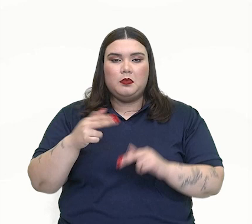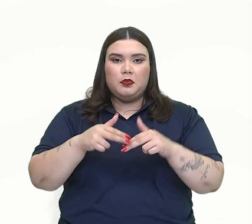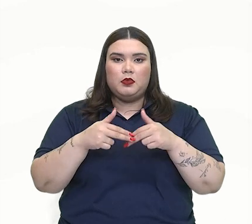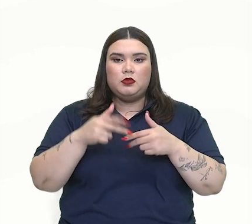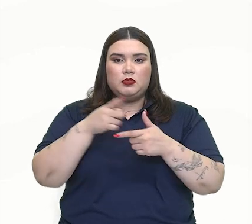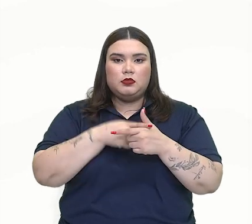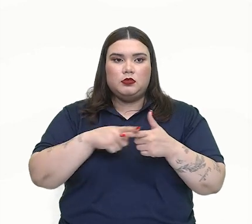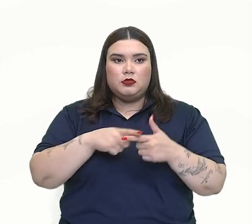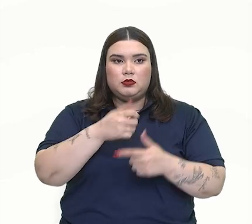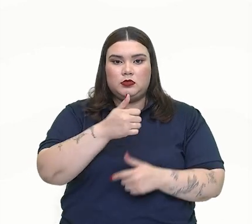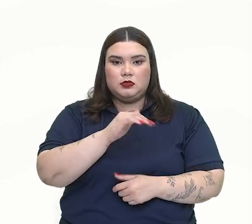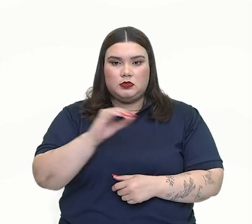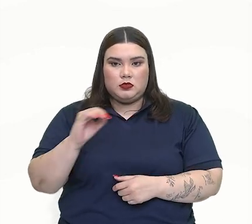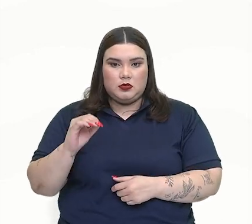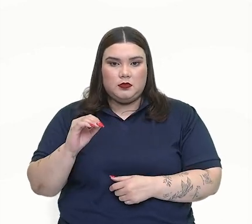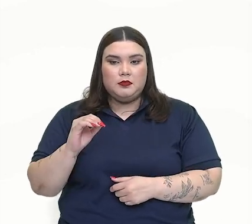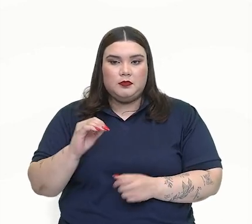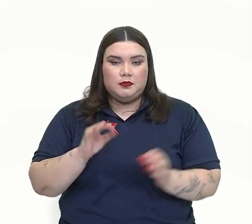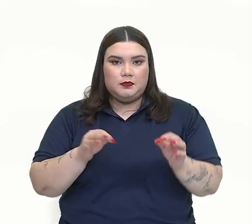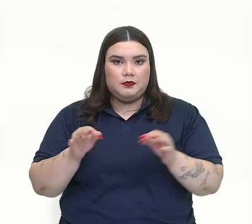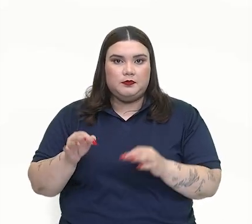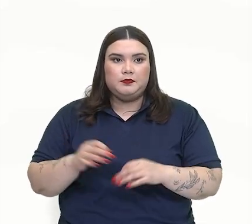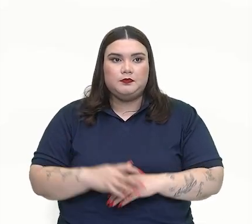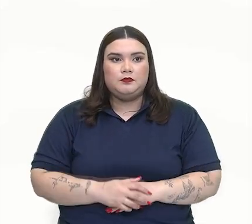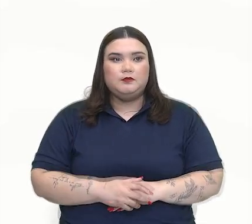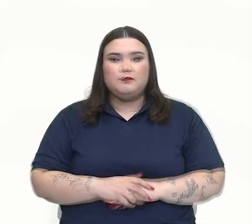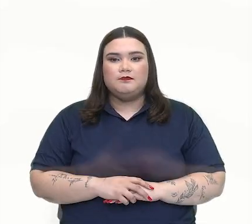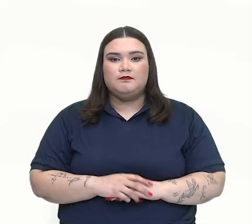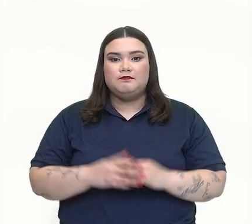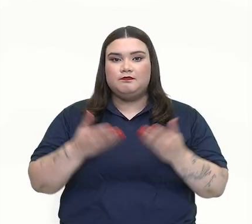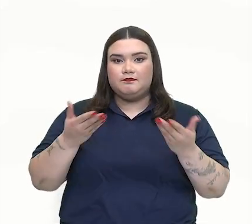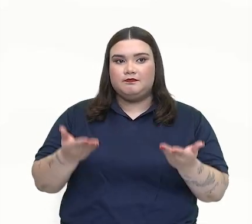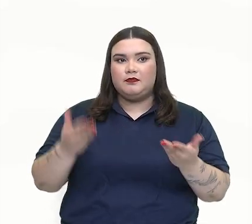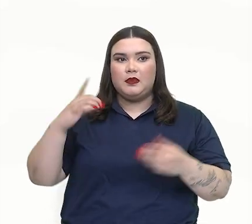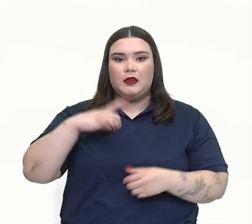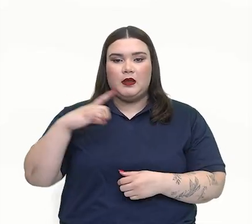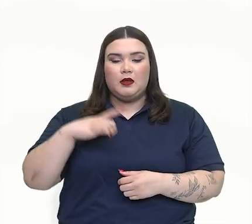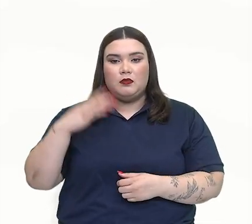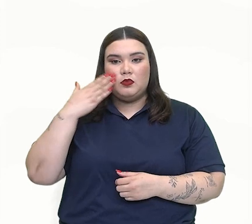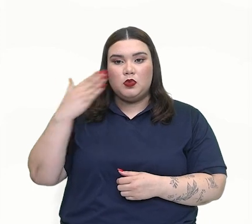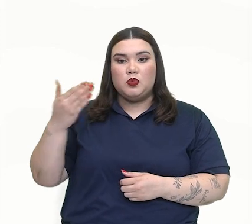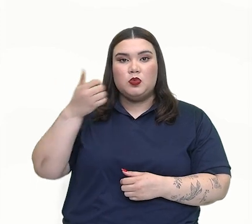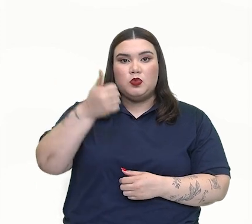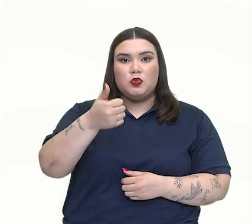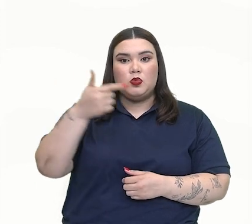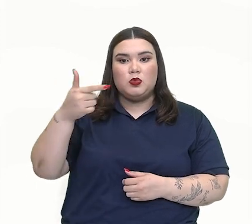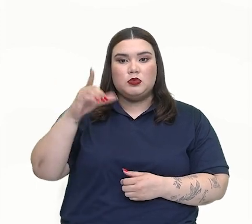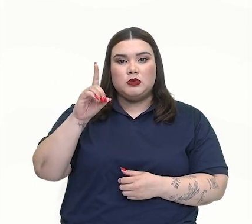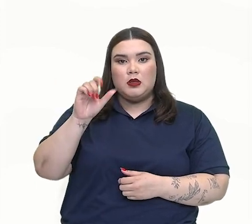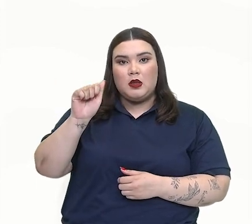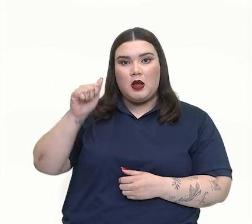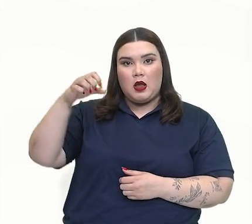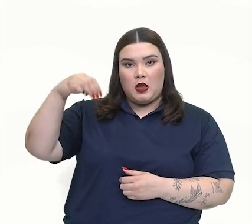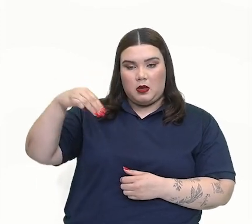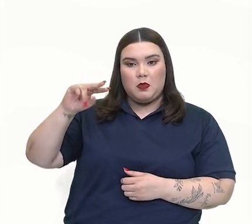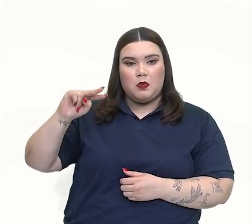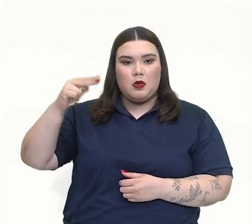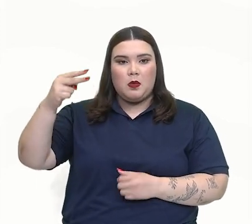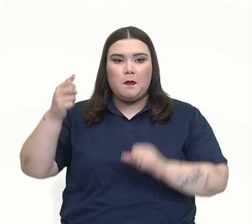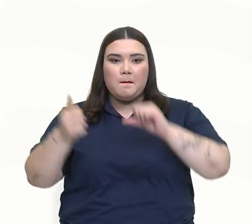só, decâmetros quadrados. Eu tenho 12 decâmetros quadrados e quero converter